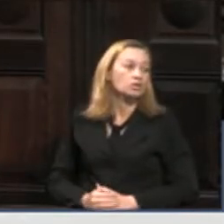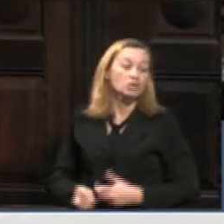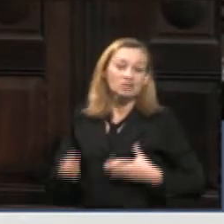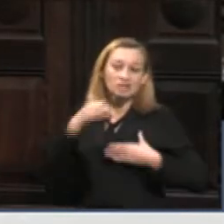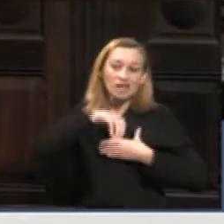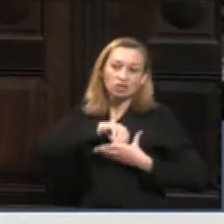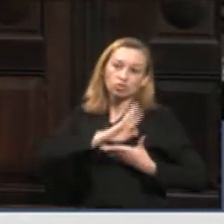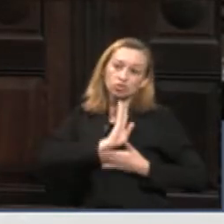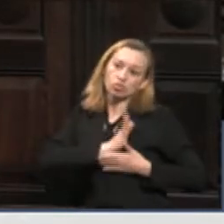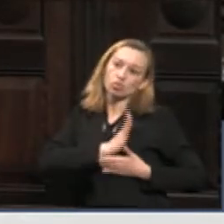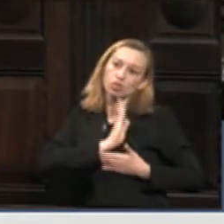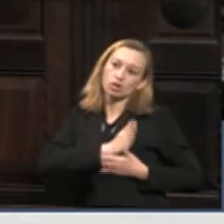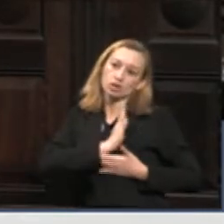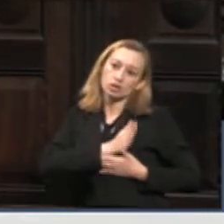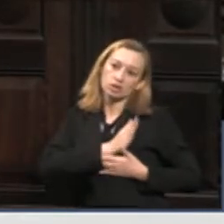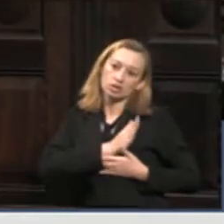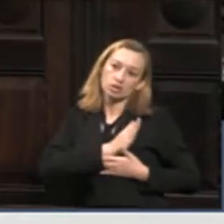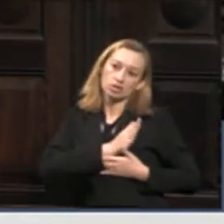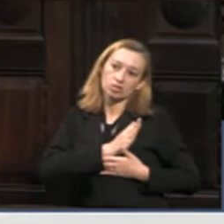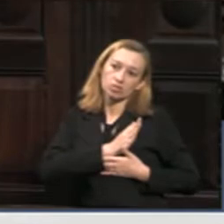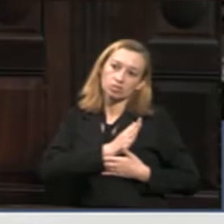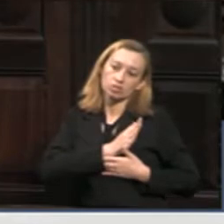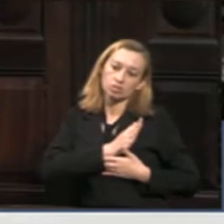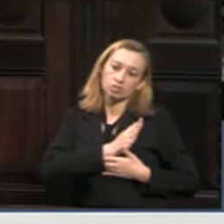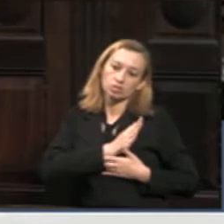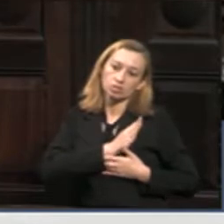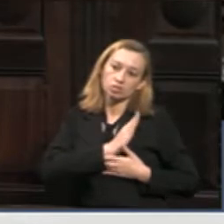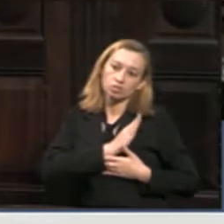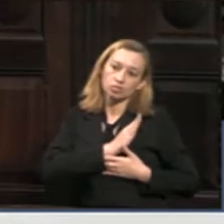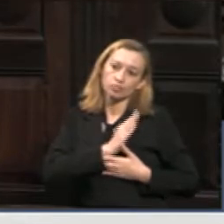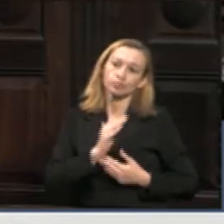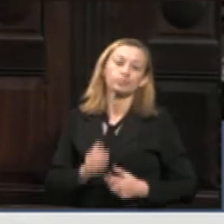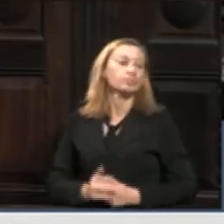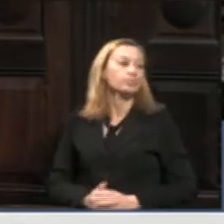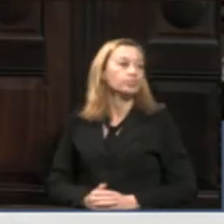coração das duas correntes que se degladiam.